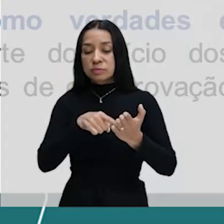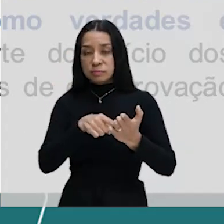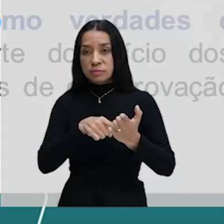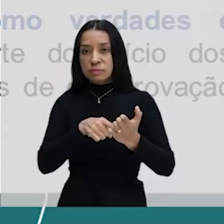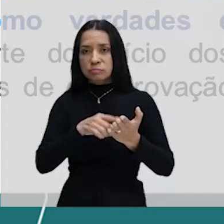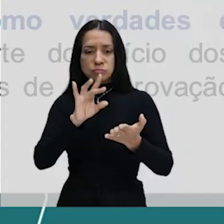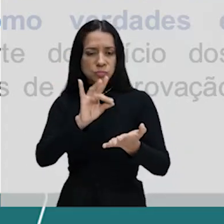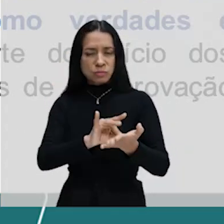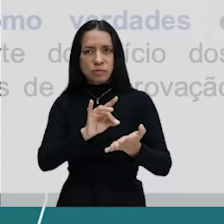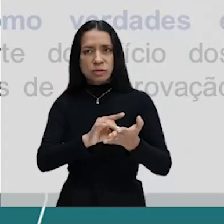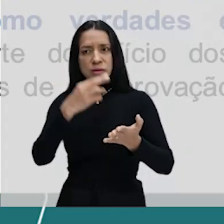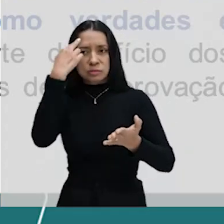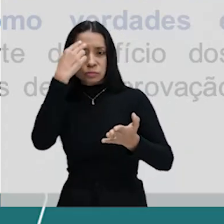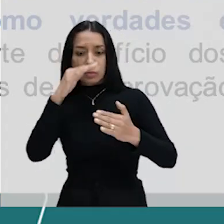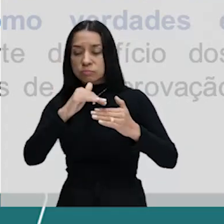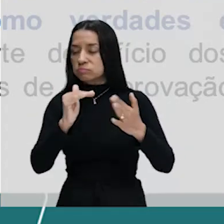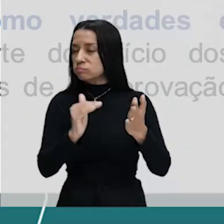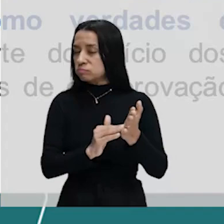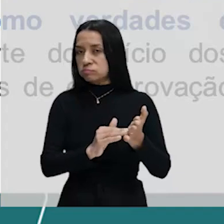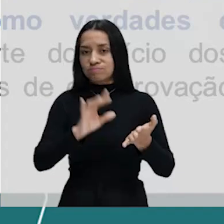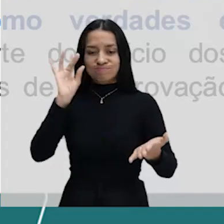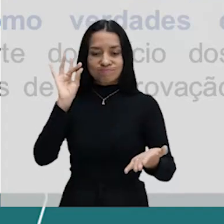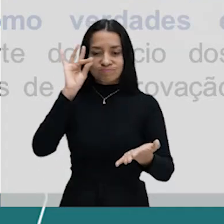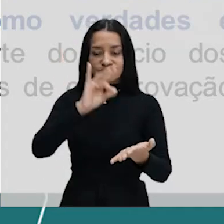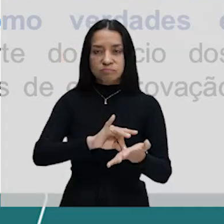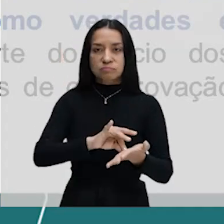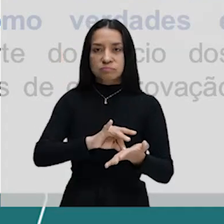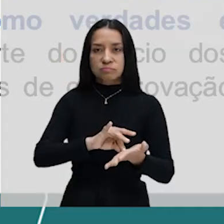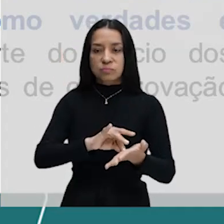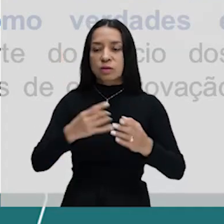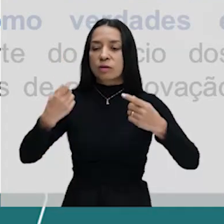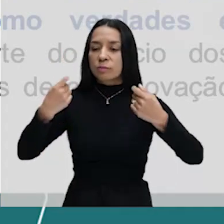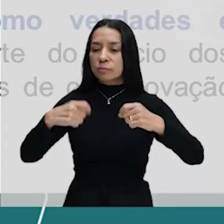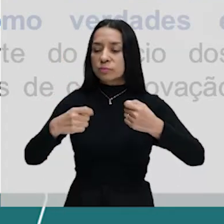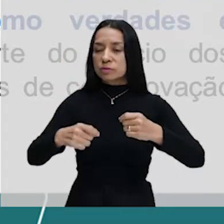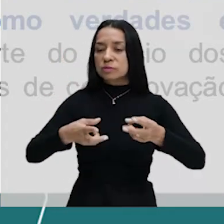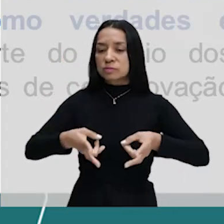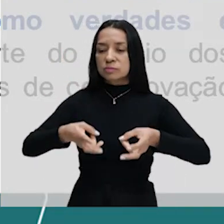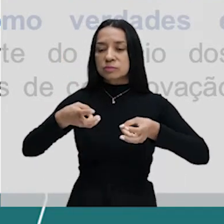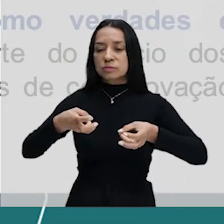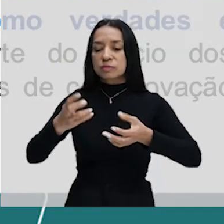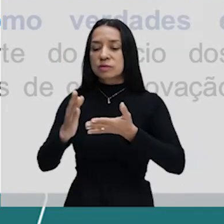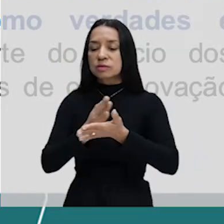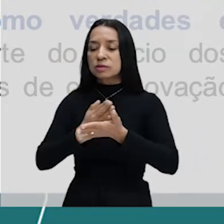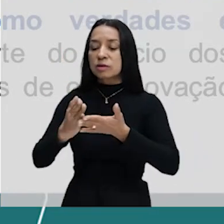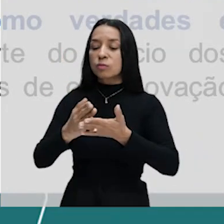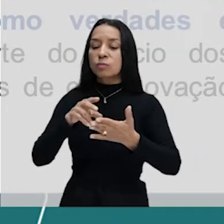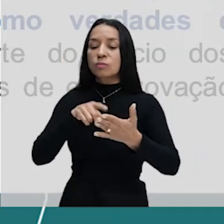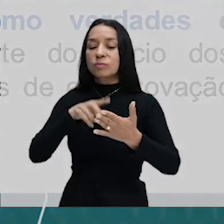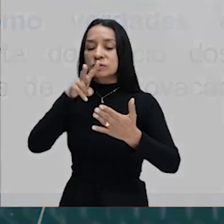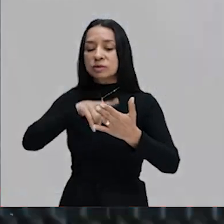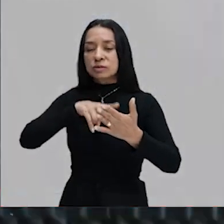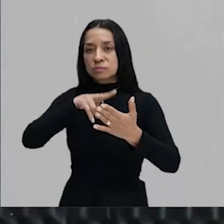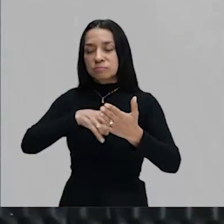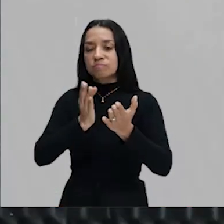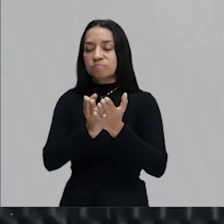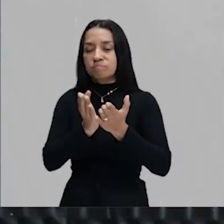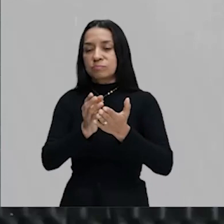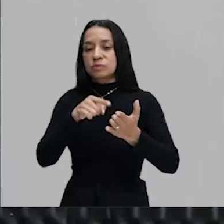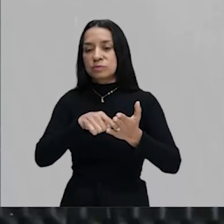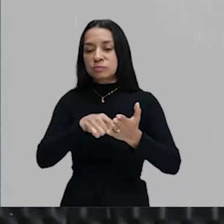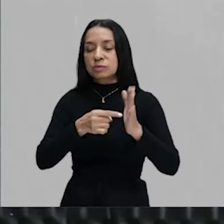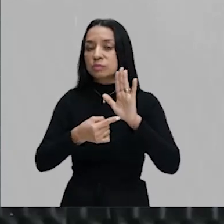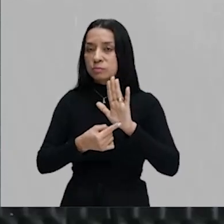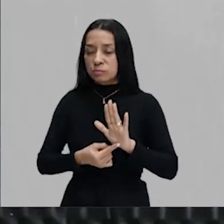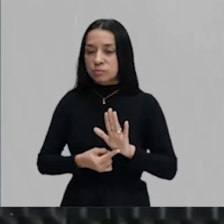verdade histórica absoluta. É preciso observar que algumas passagens bíblicas que vai